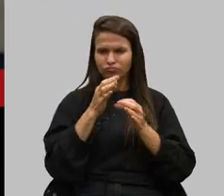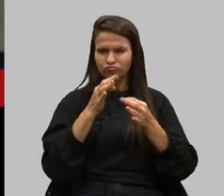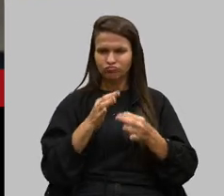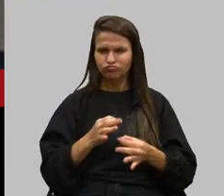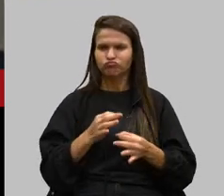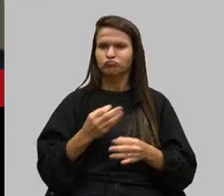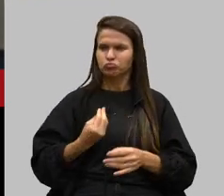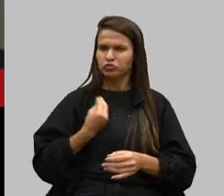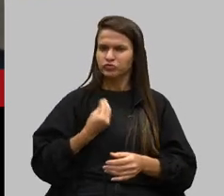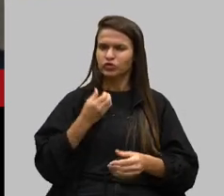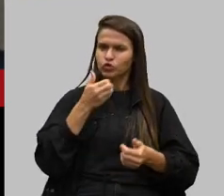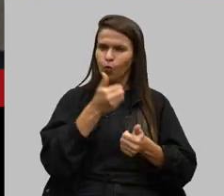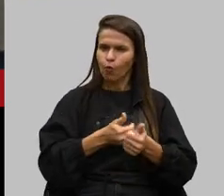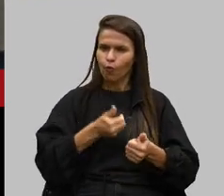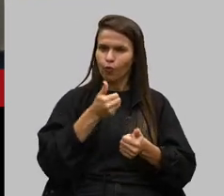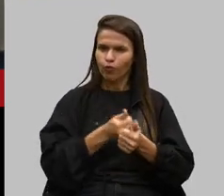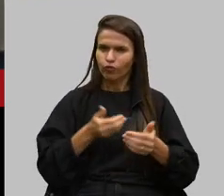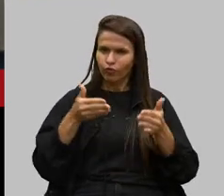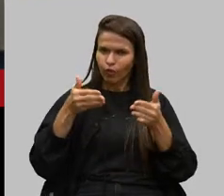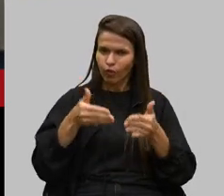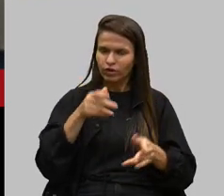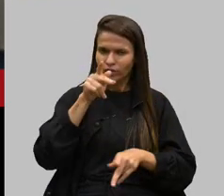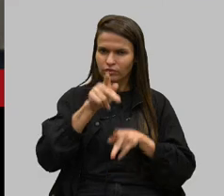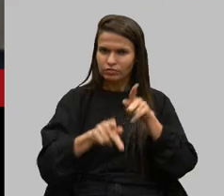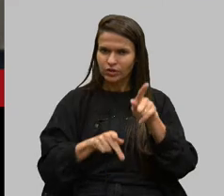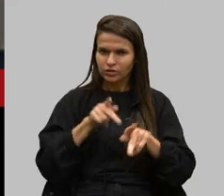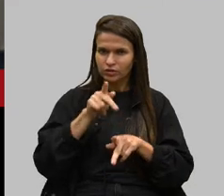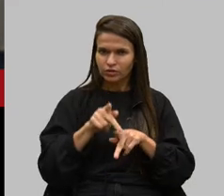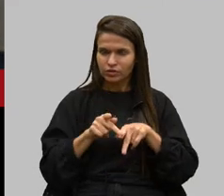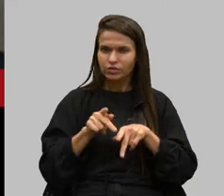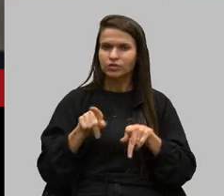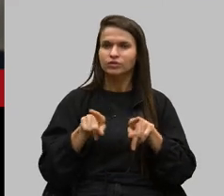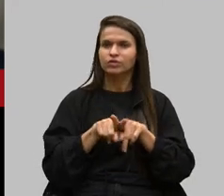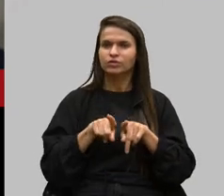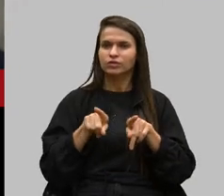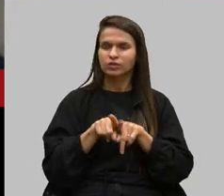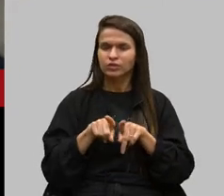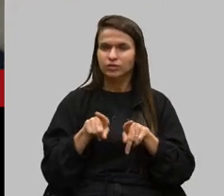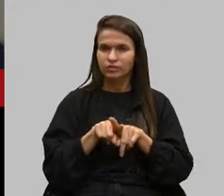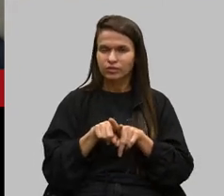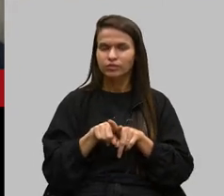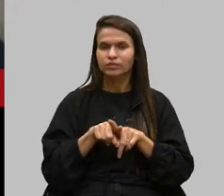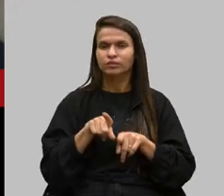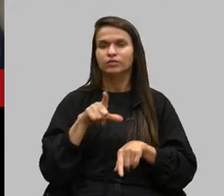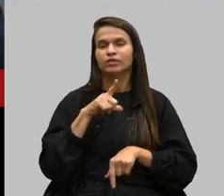luta para as pessoas e que goza de toda